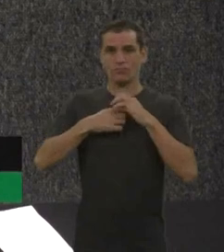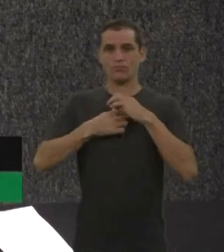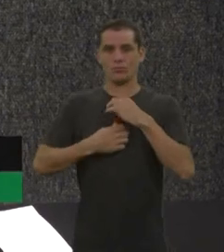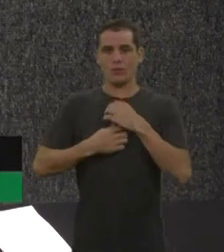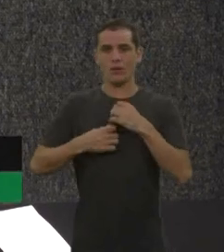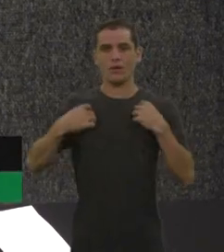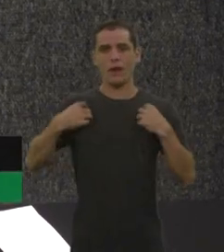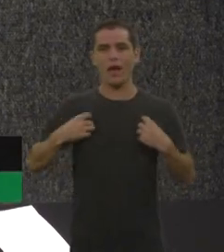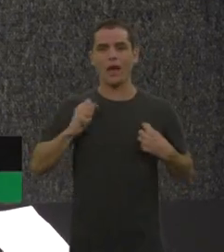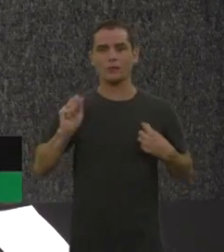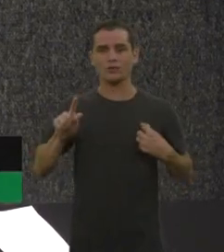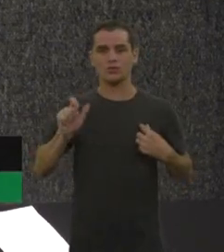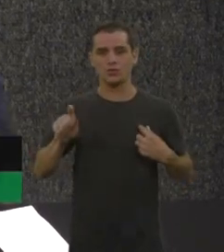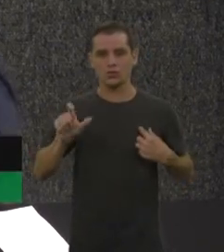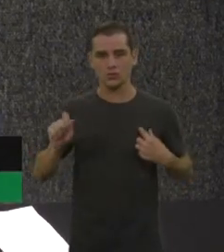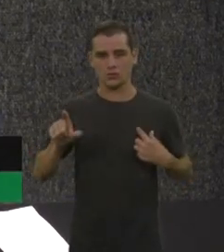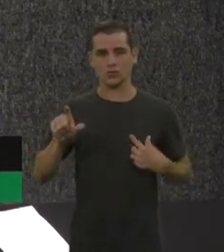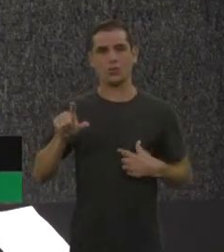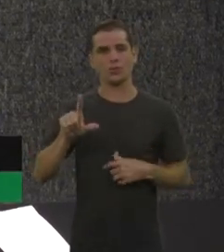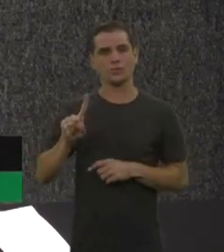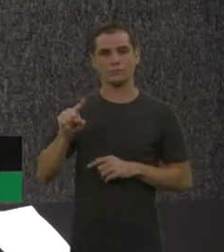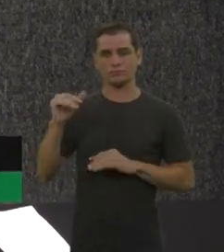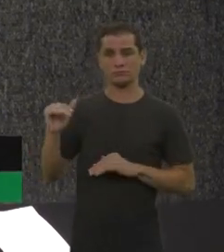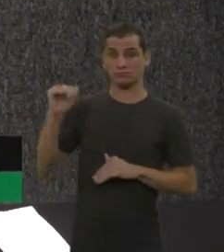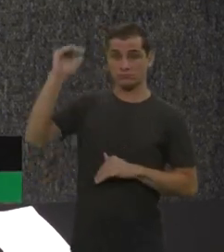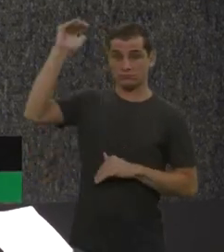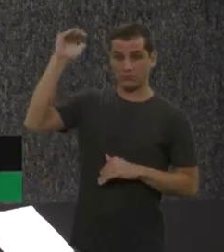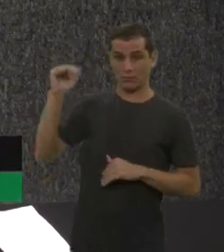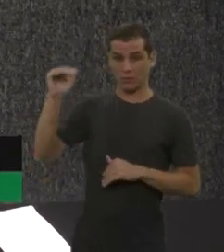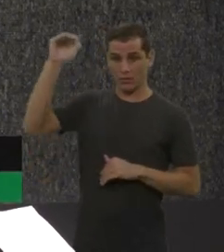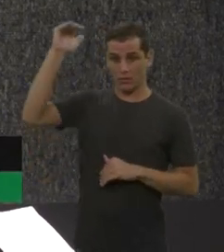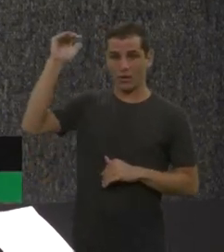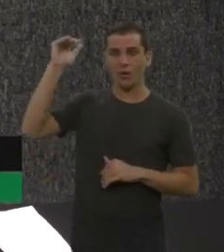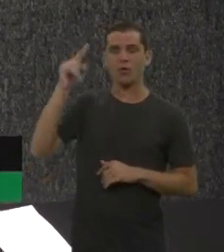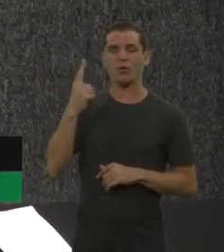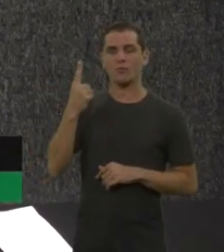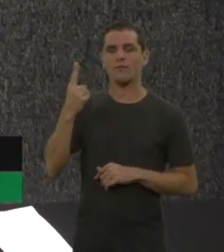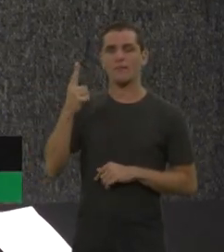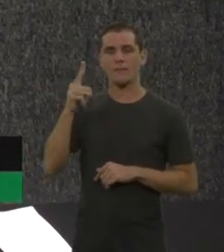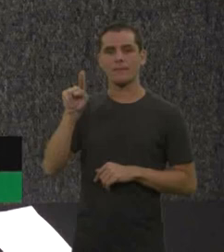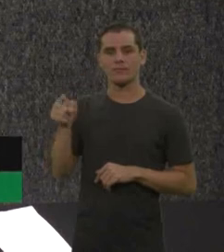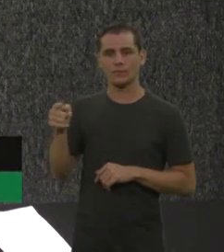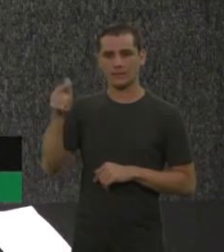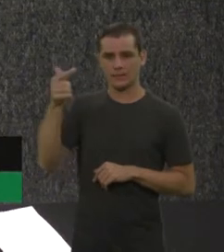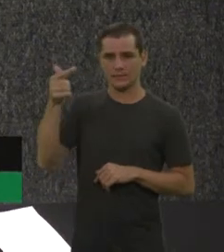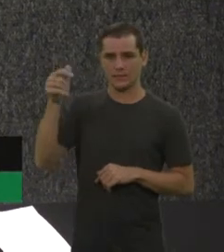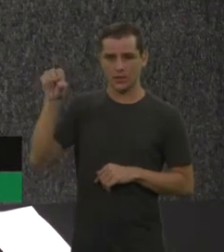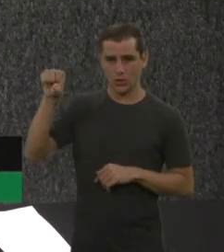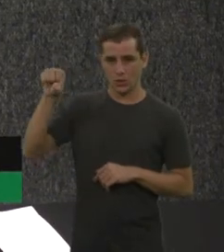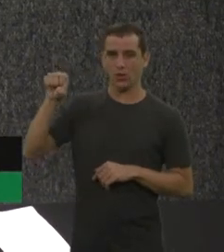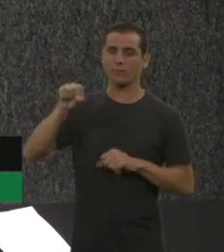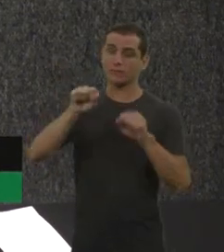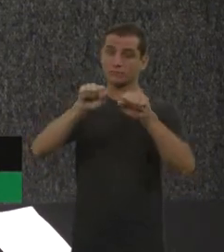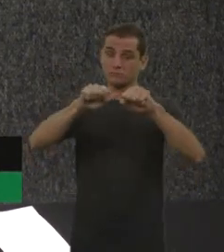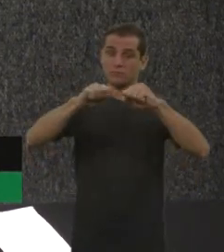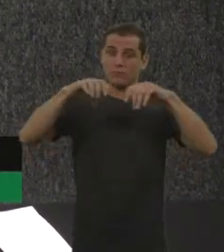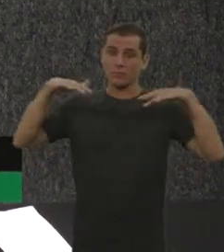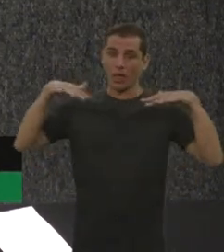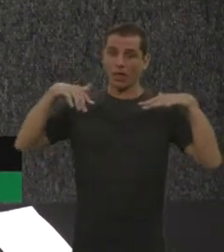e tenho 1,79m, estou aqui no plenarinho da Assembleia Legislativa de Santa Catarina.